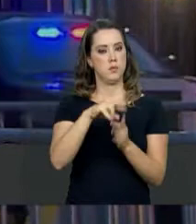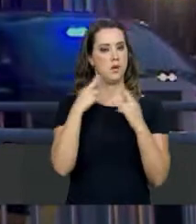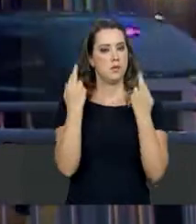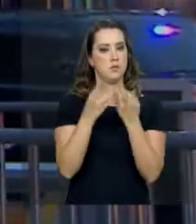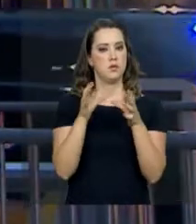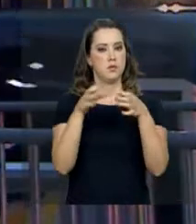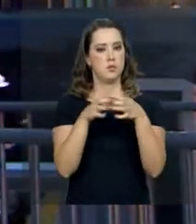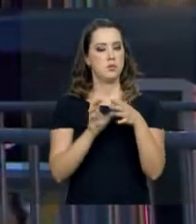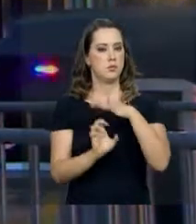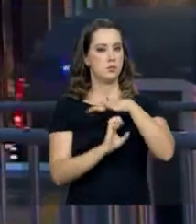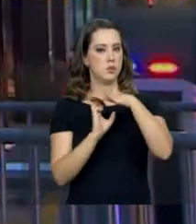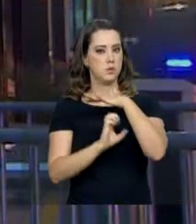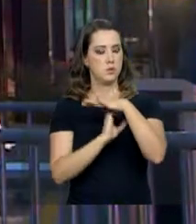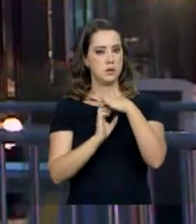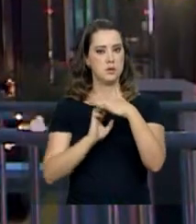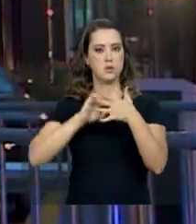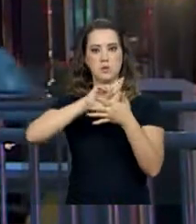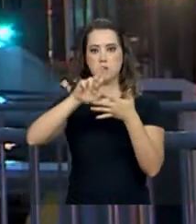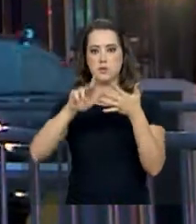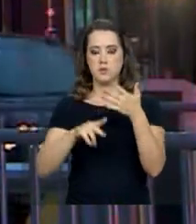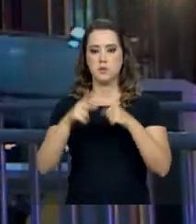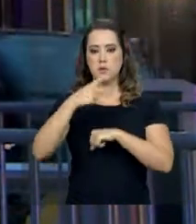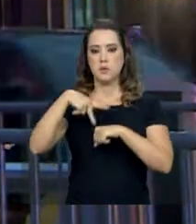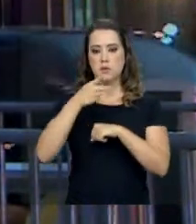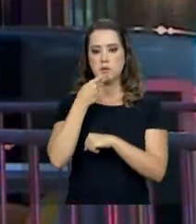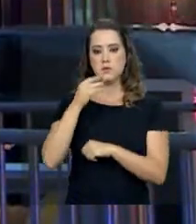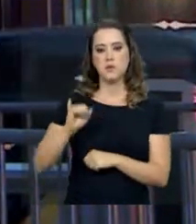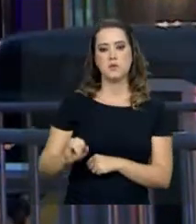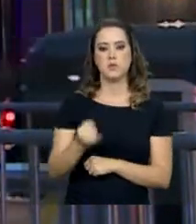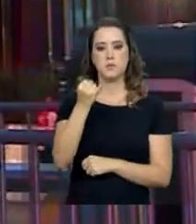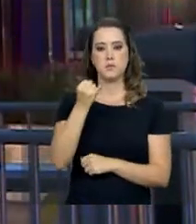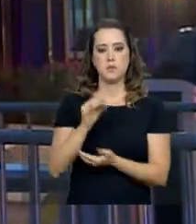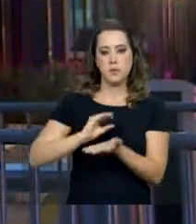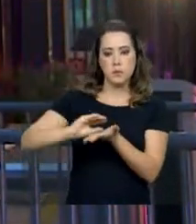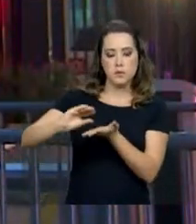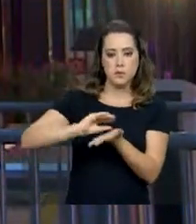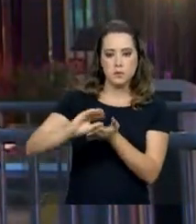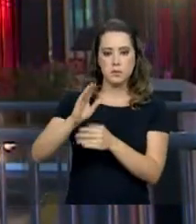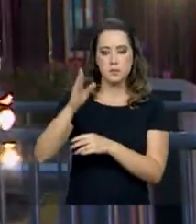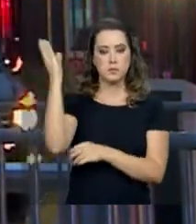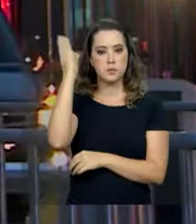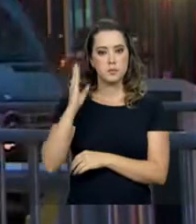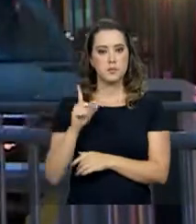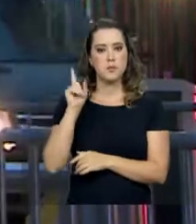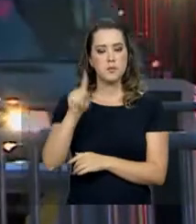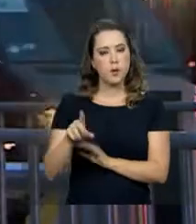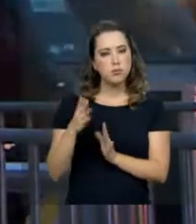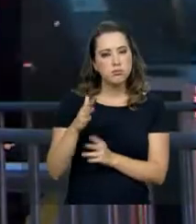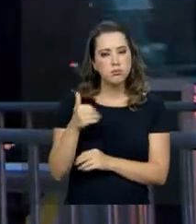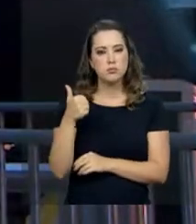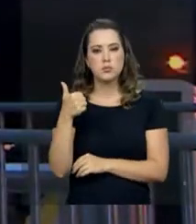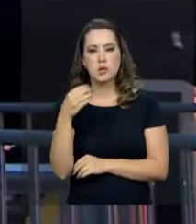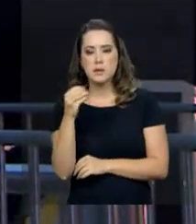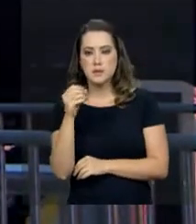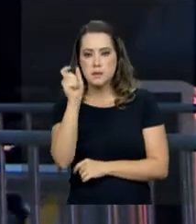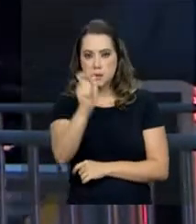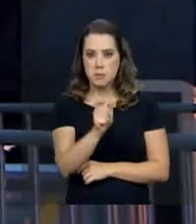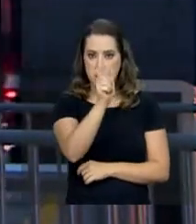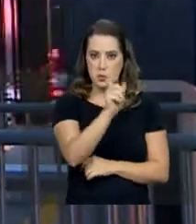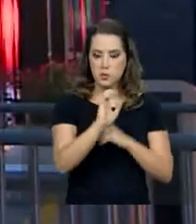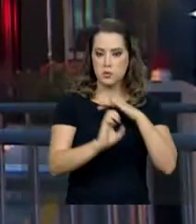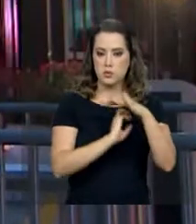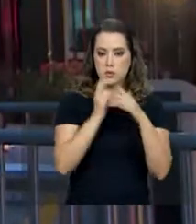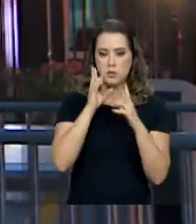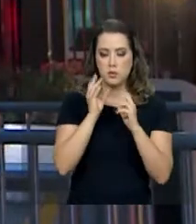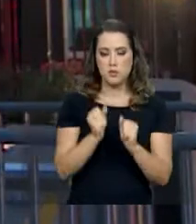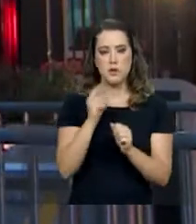com empresários estrangeiros para falar sobre oportunidades de investimento no Brasil. Eram cerca de 100 executivos. Vamos ver